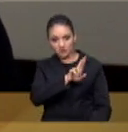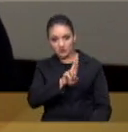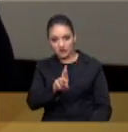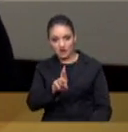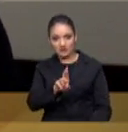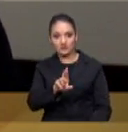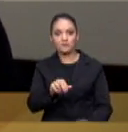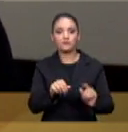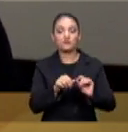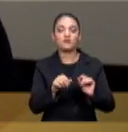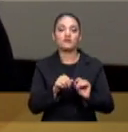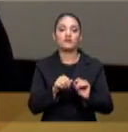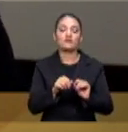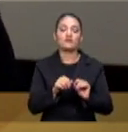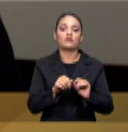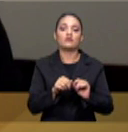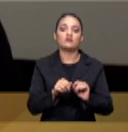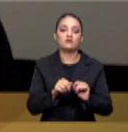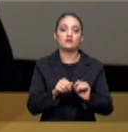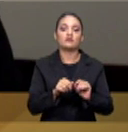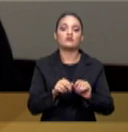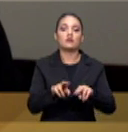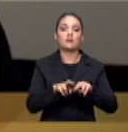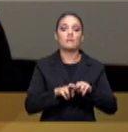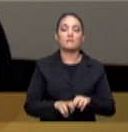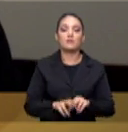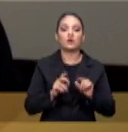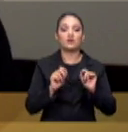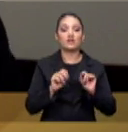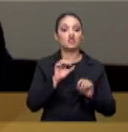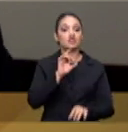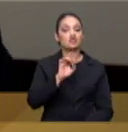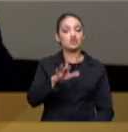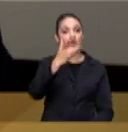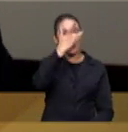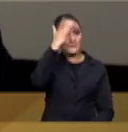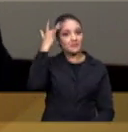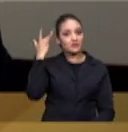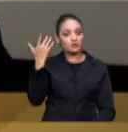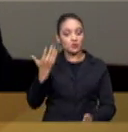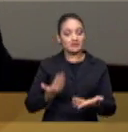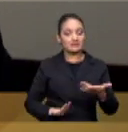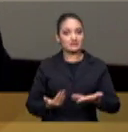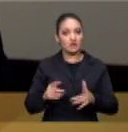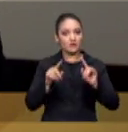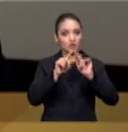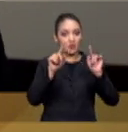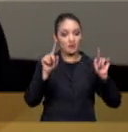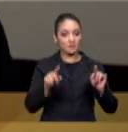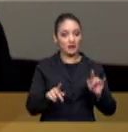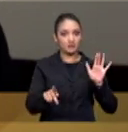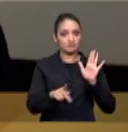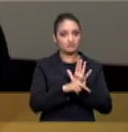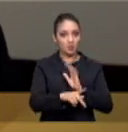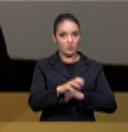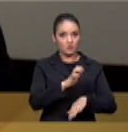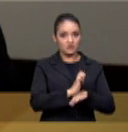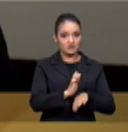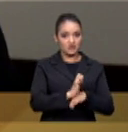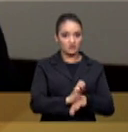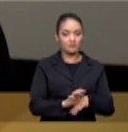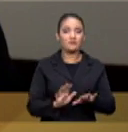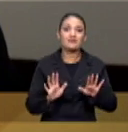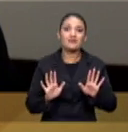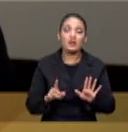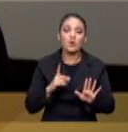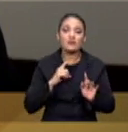incidente sobre o rendimento de servidores e empregados. Houve uma